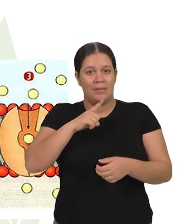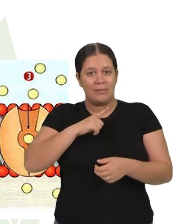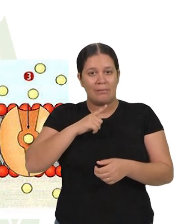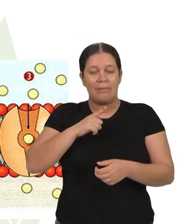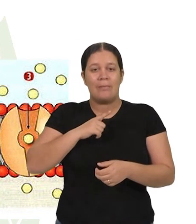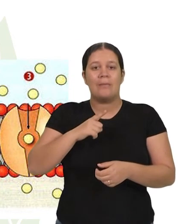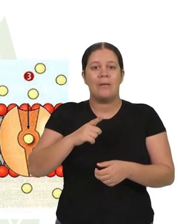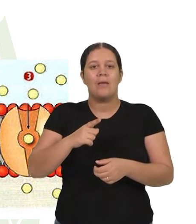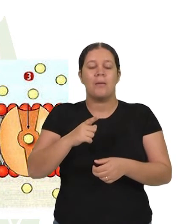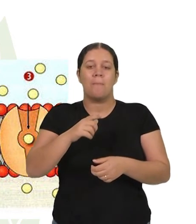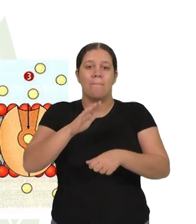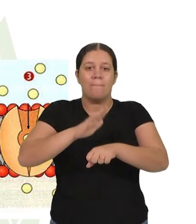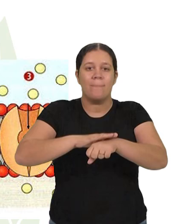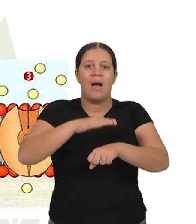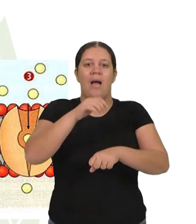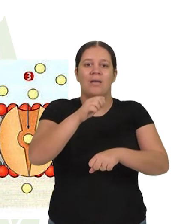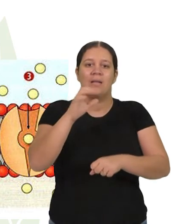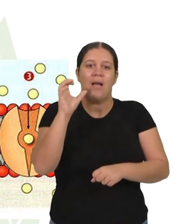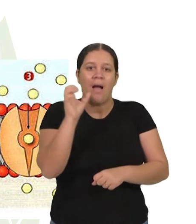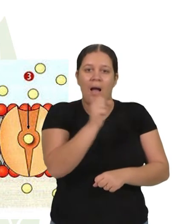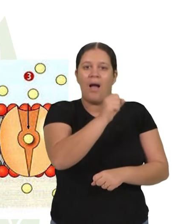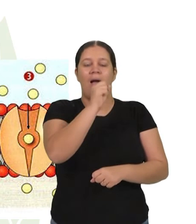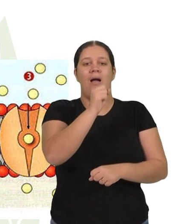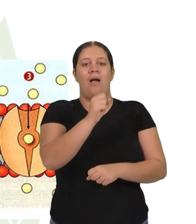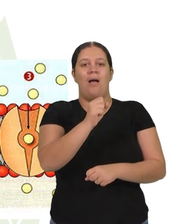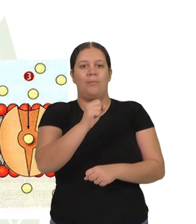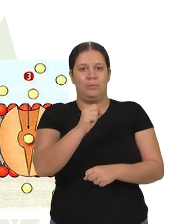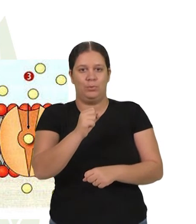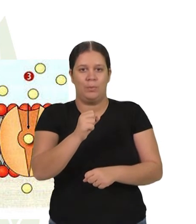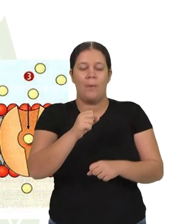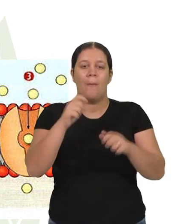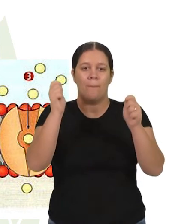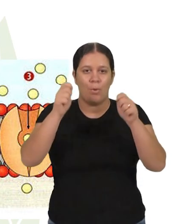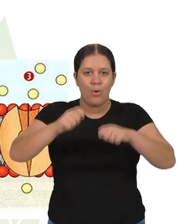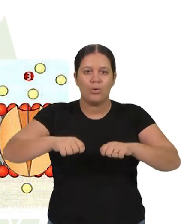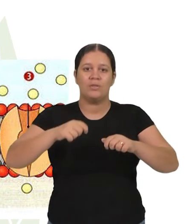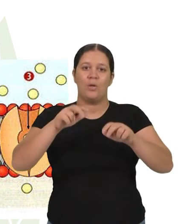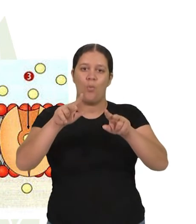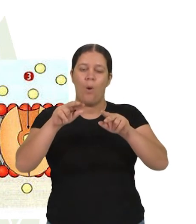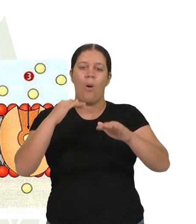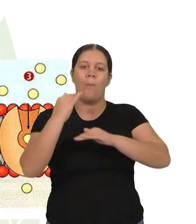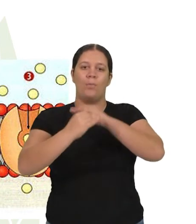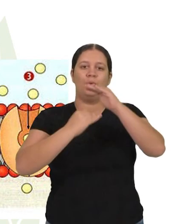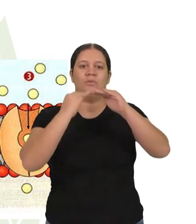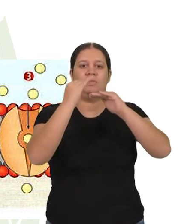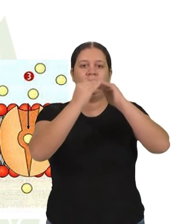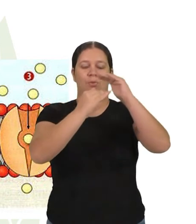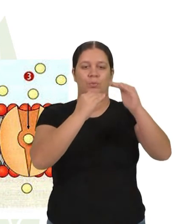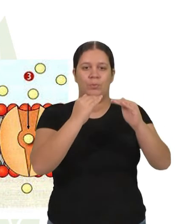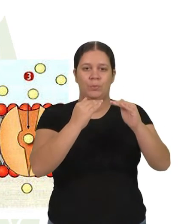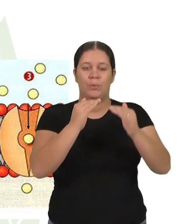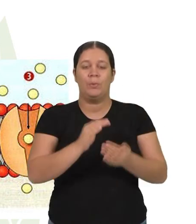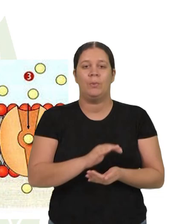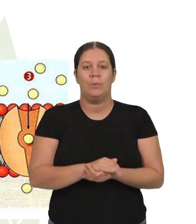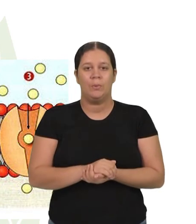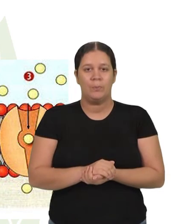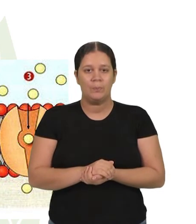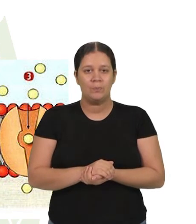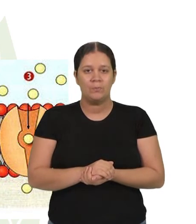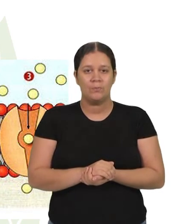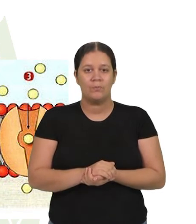sair da sala, o pessoal sai da sala muito mais rápido que se tiver uma porta só para sair 100 pessoas. Então, o processo aqui é o mesmo, tá?